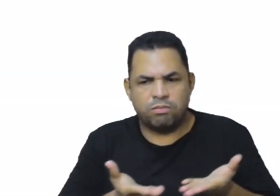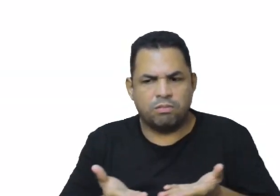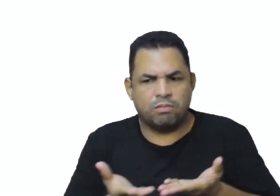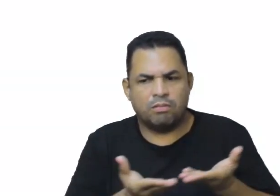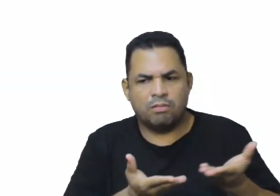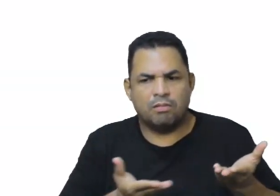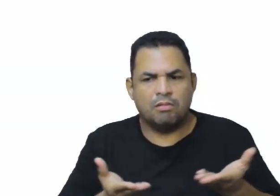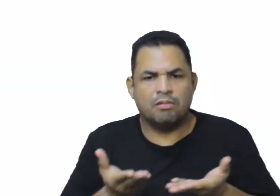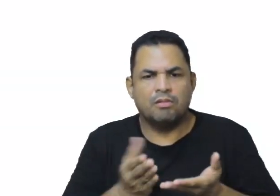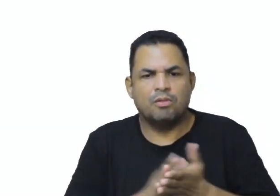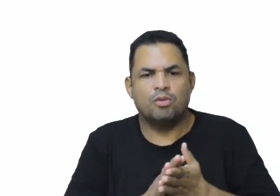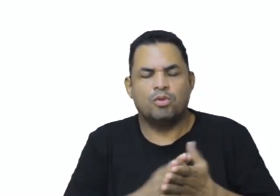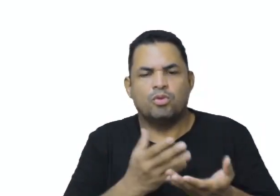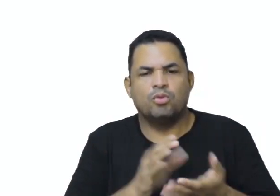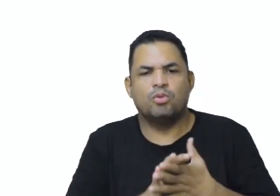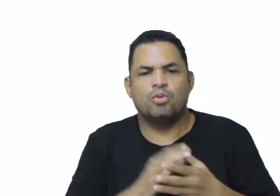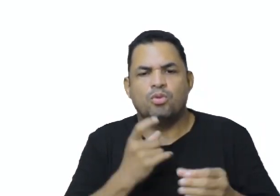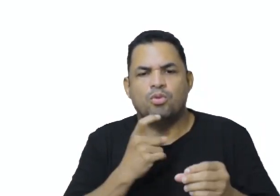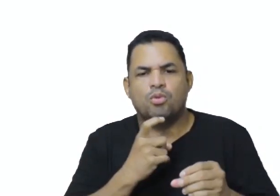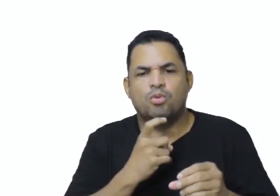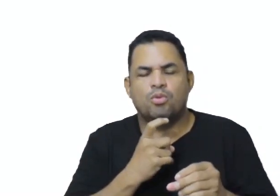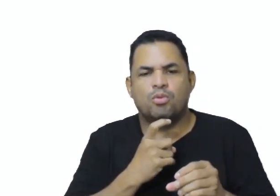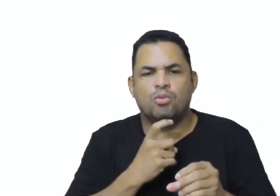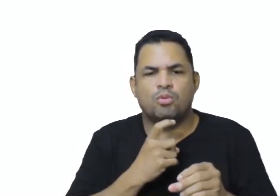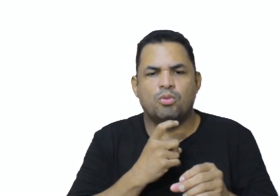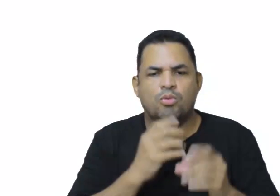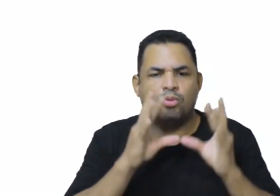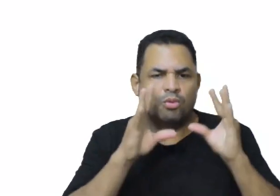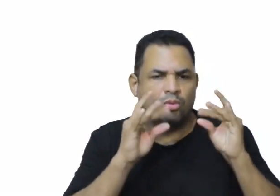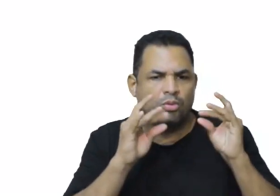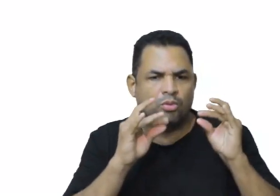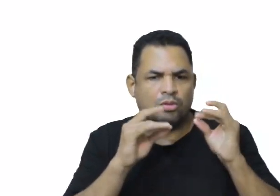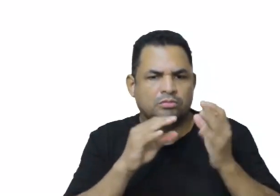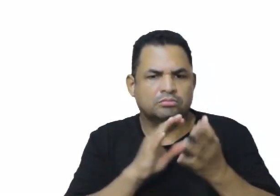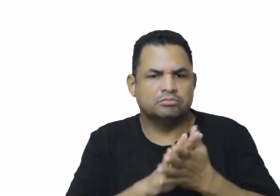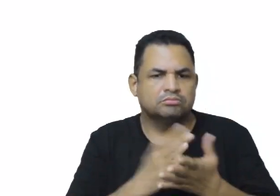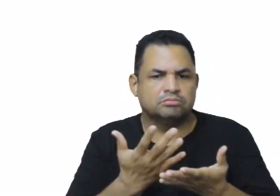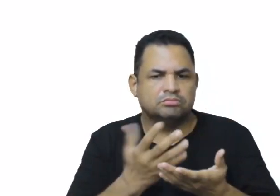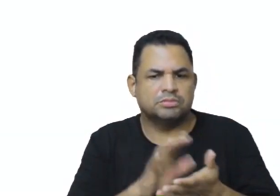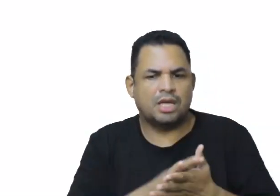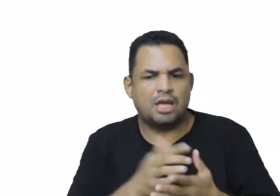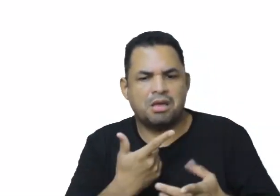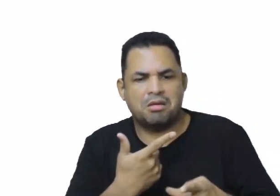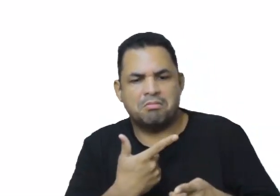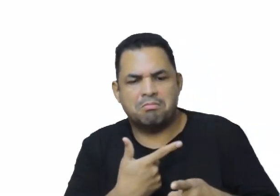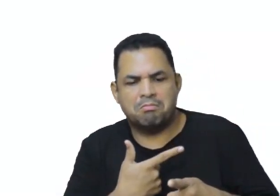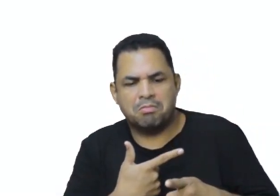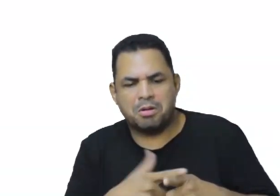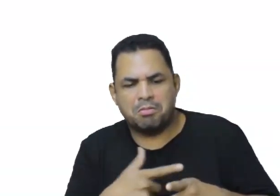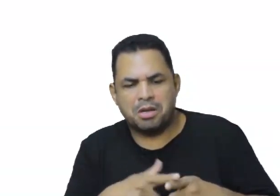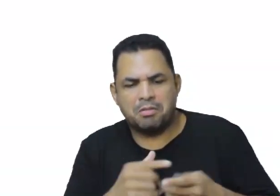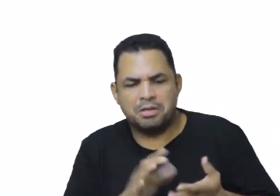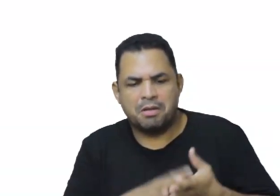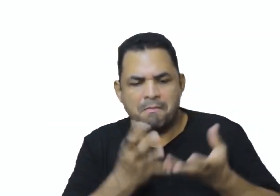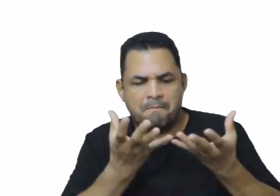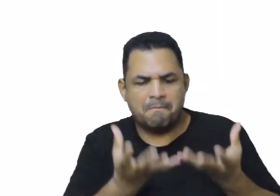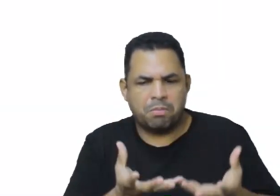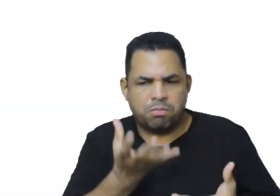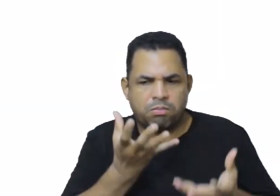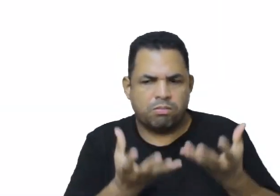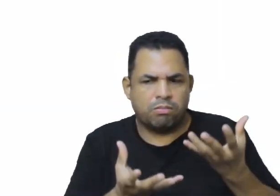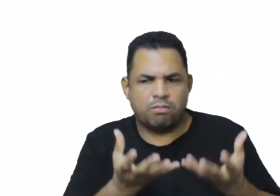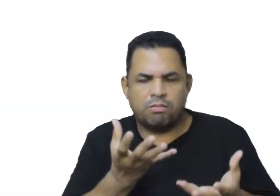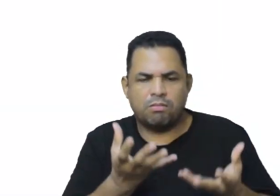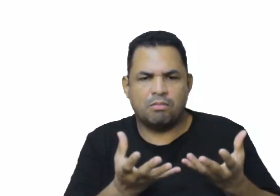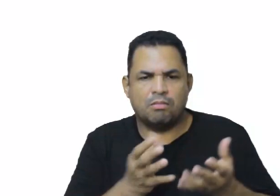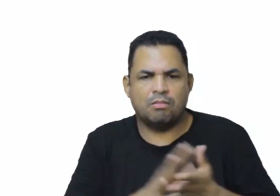Para quê? Para qualquer choque ele esteja ali, ele não se machuca em canto nenhum, entendeu? A